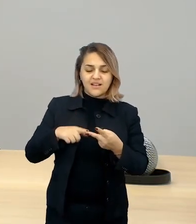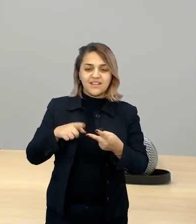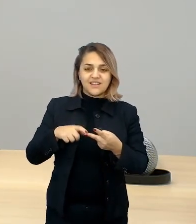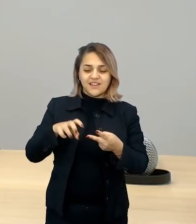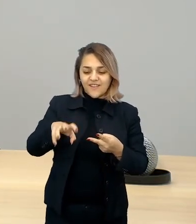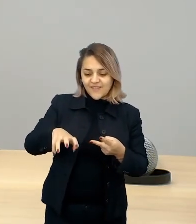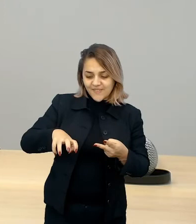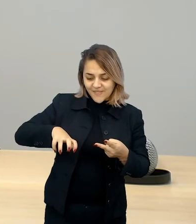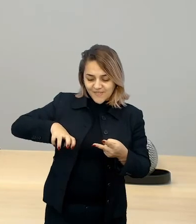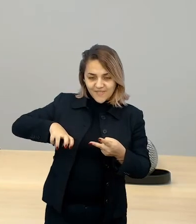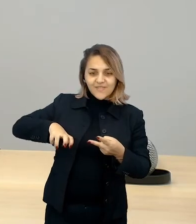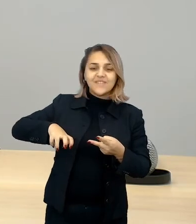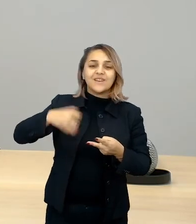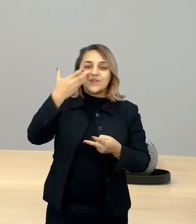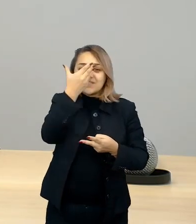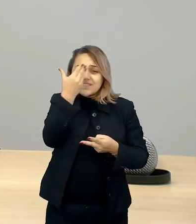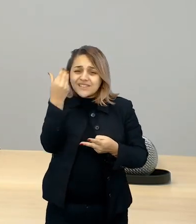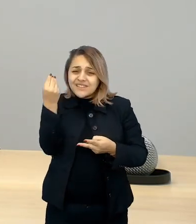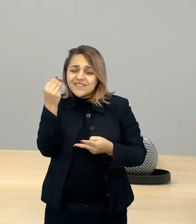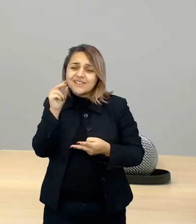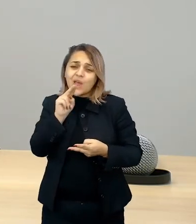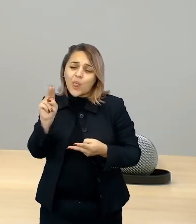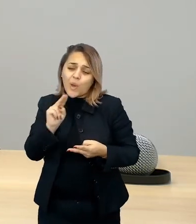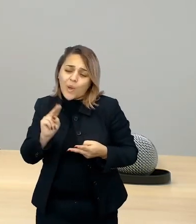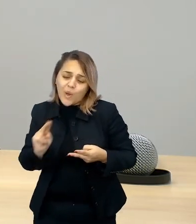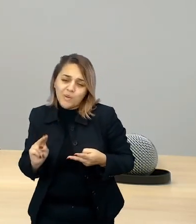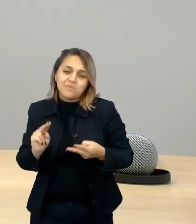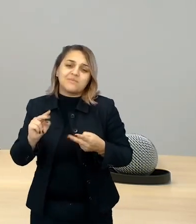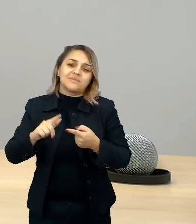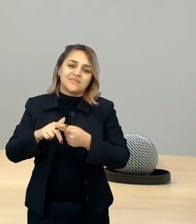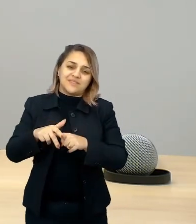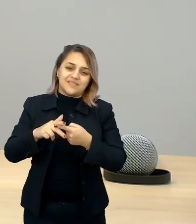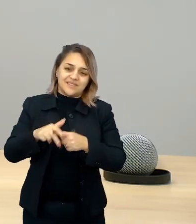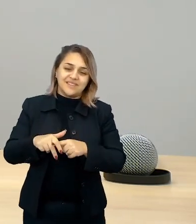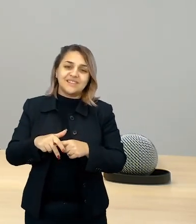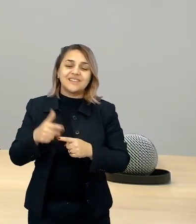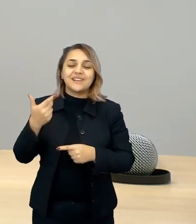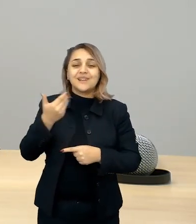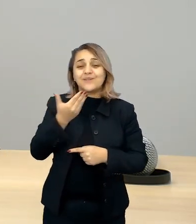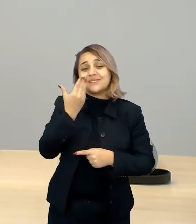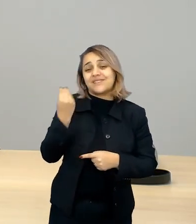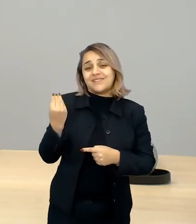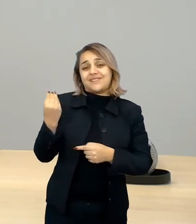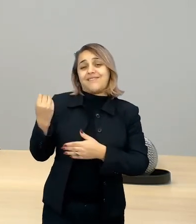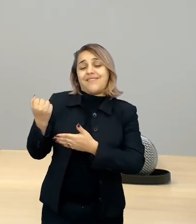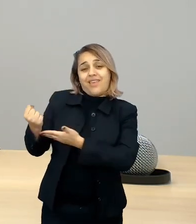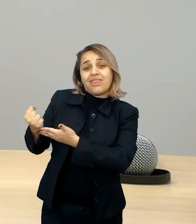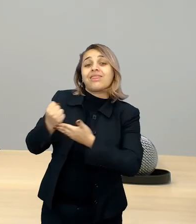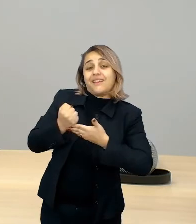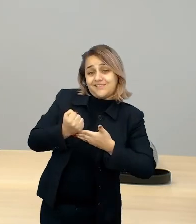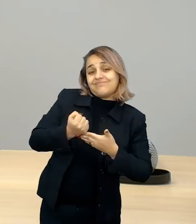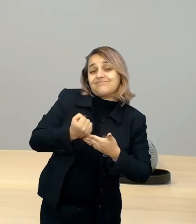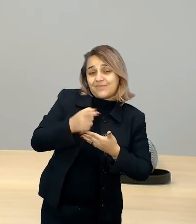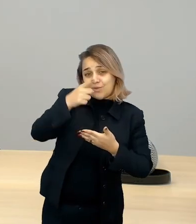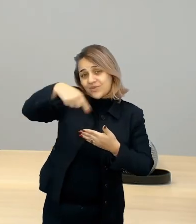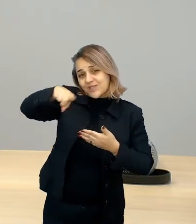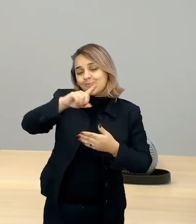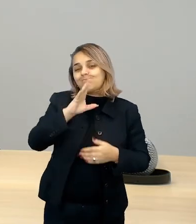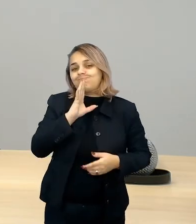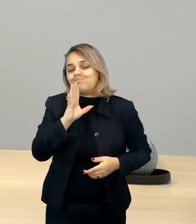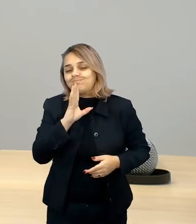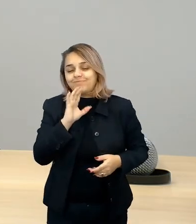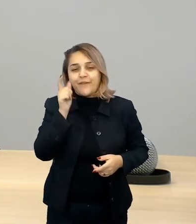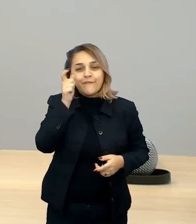que eu acabei de esquecer, e eu acabei de esquecer essas ferramentas em casa, que eu ia trazer para vocês olharem, vocês conhecerem, né?